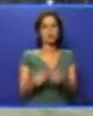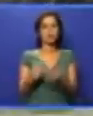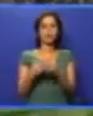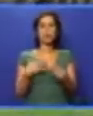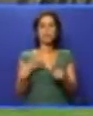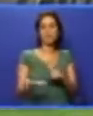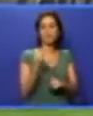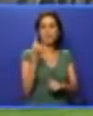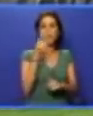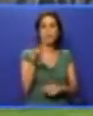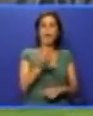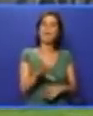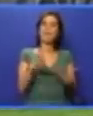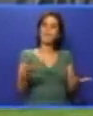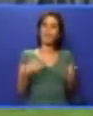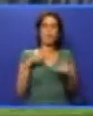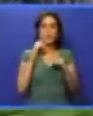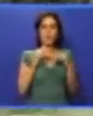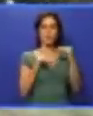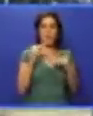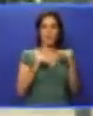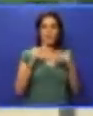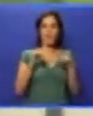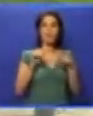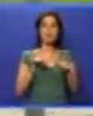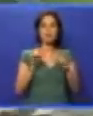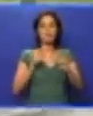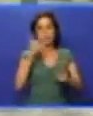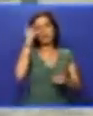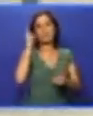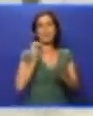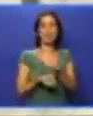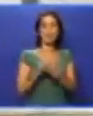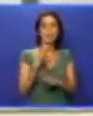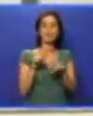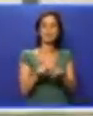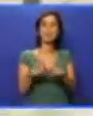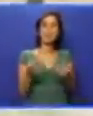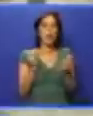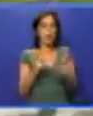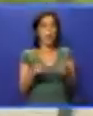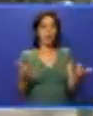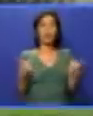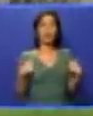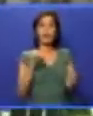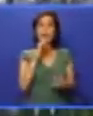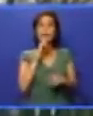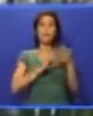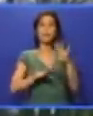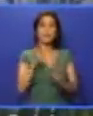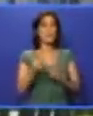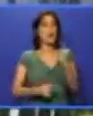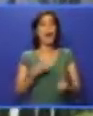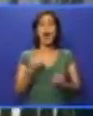e consegui encontrar uma forma de estabilizar e foi daí que nasceu a ideia, que é, ok, nós quando somos capazes de fazer